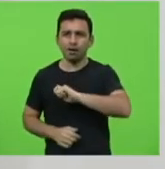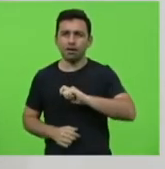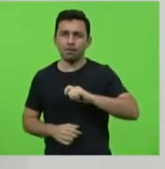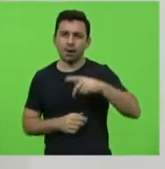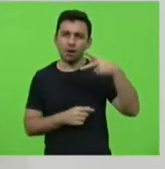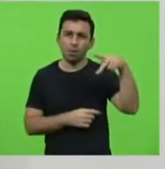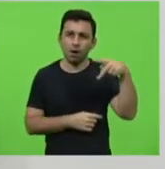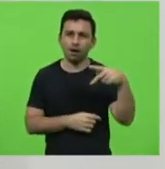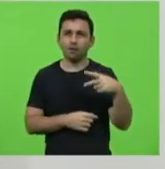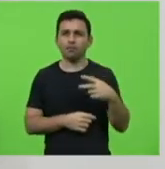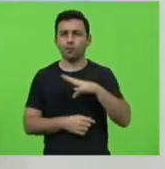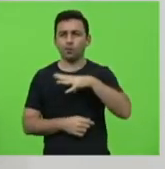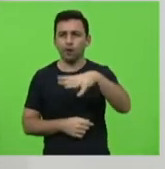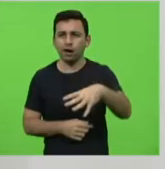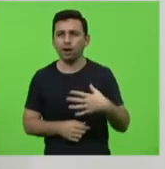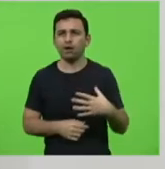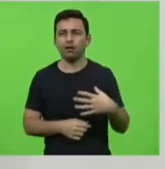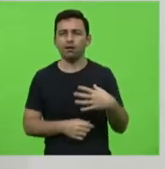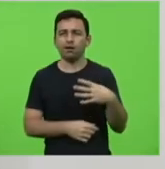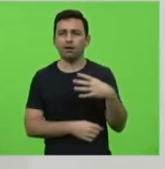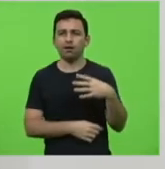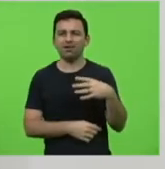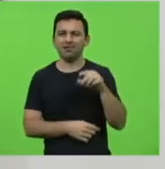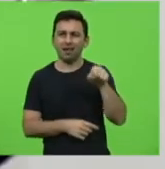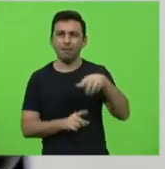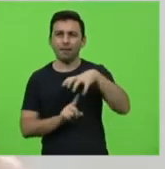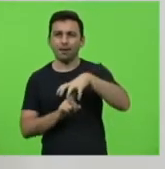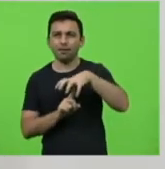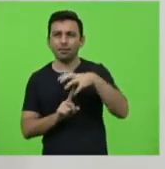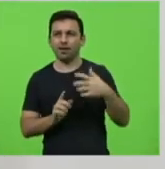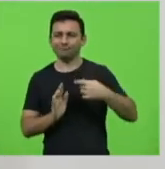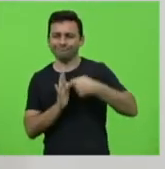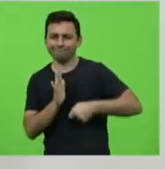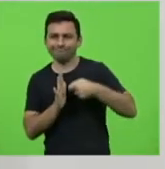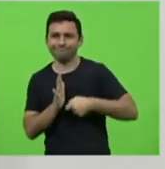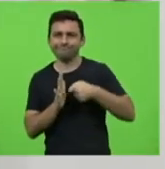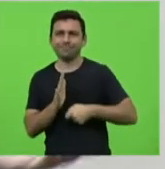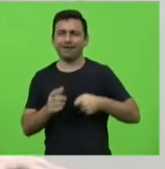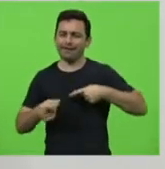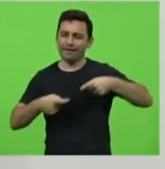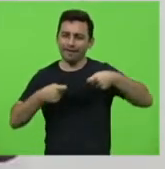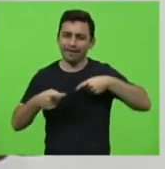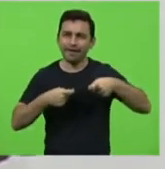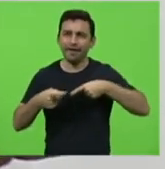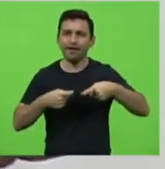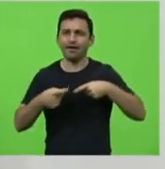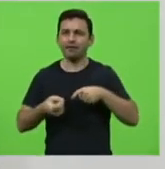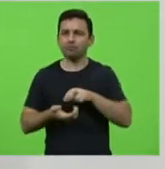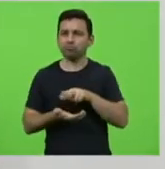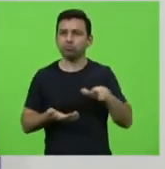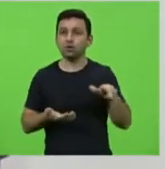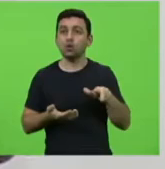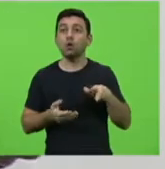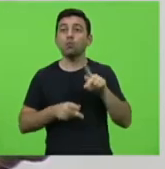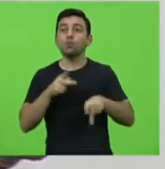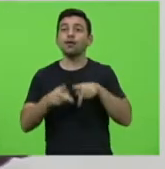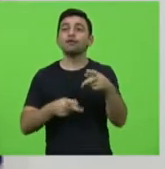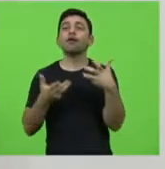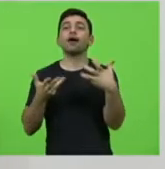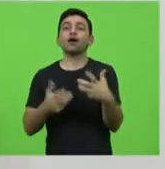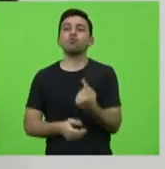Argentina, de pertencer ao Paraná, de enfrentar a Guerra do Contestado e tudo, o nosso povo só queria uma